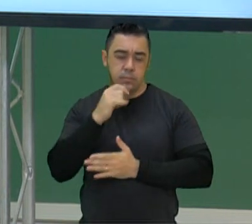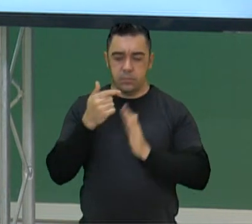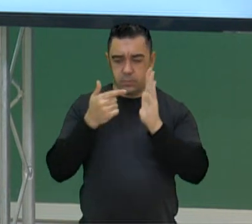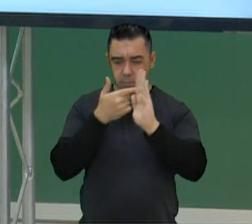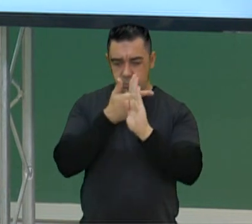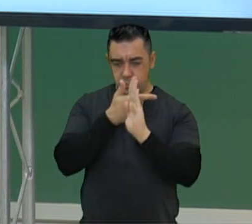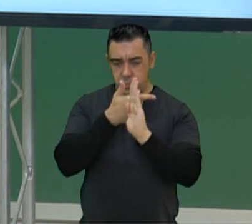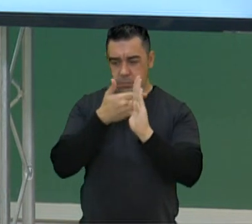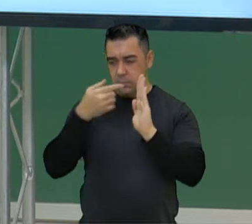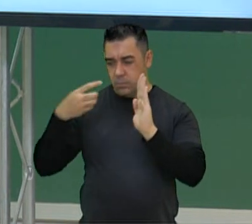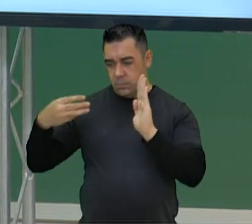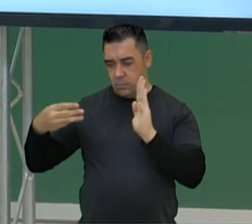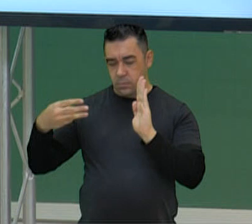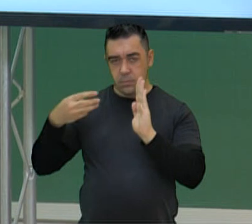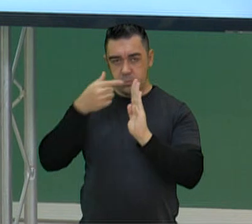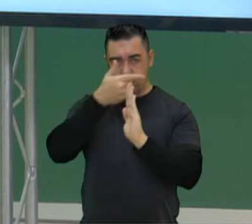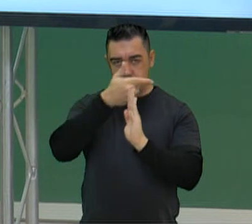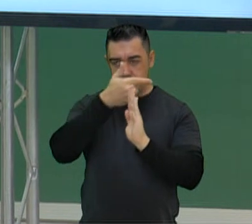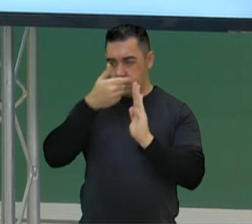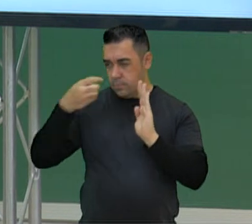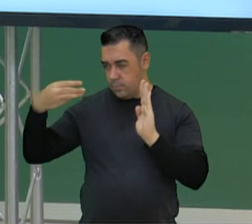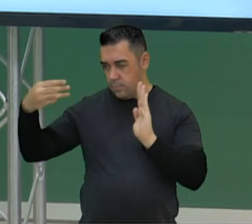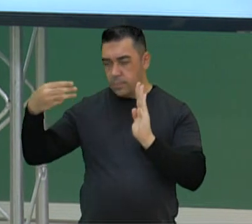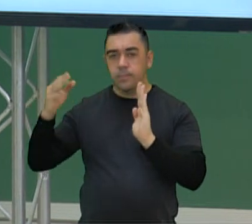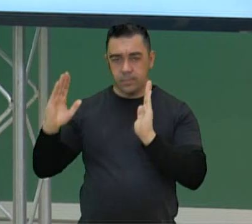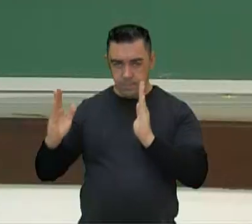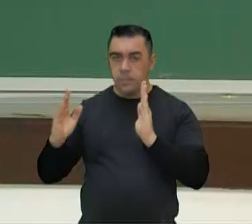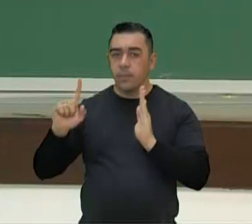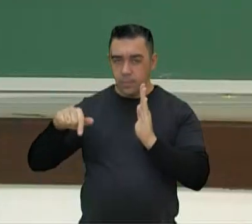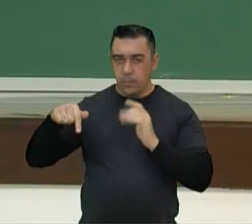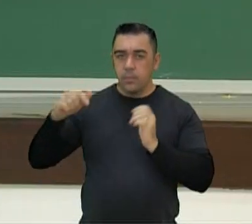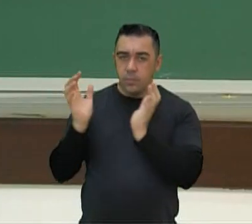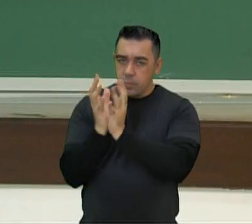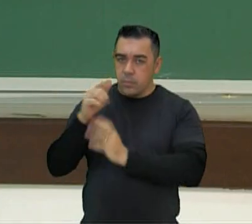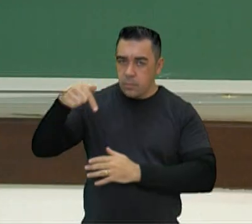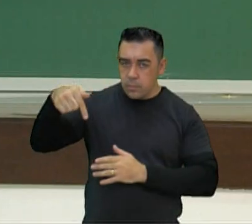2 e entre o 3. Então, ele é um número racional.